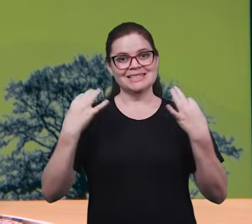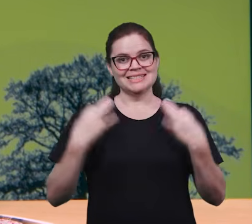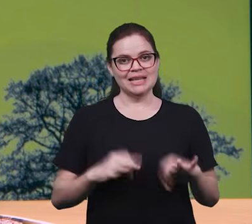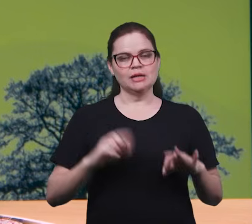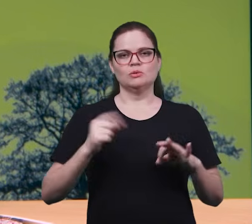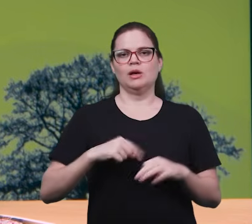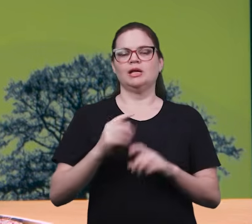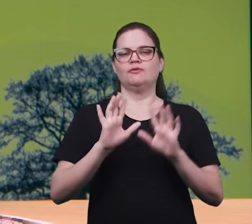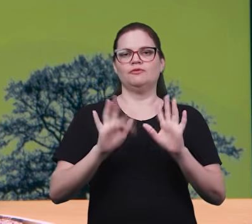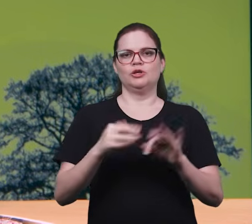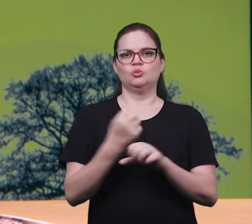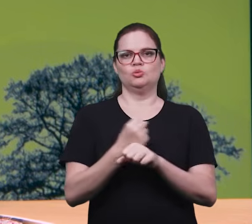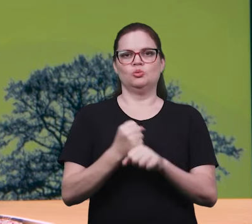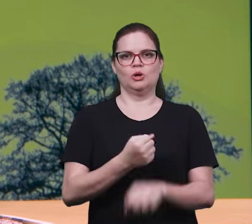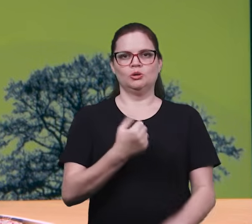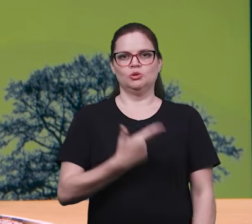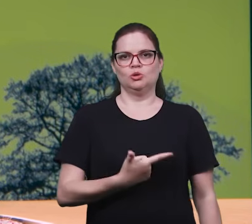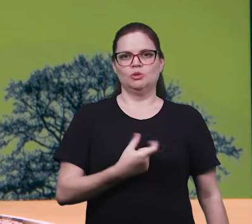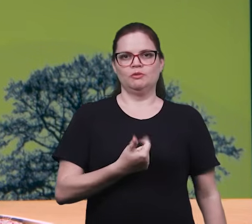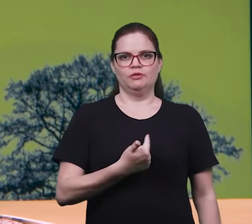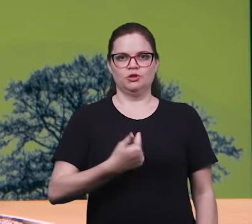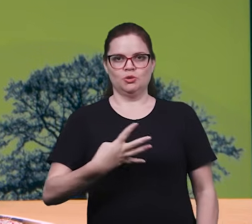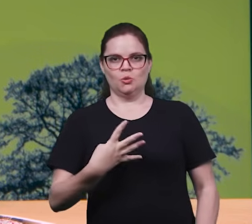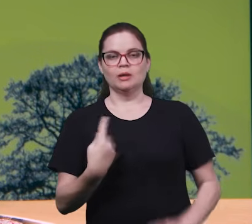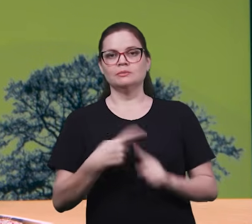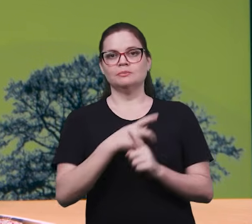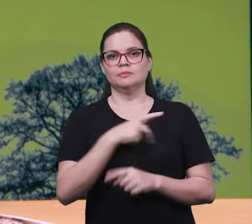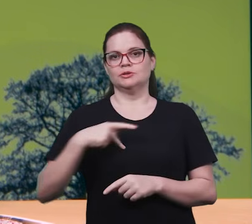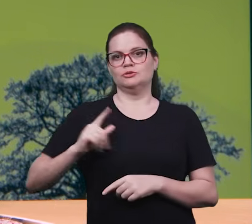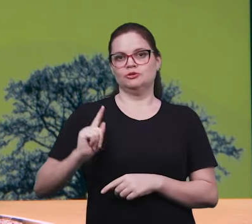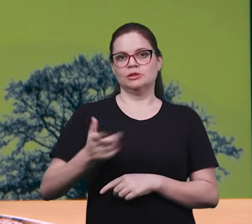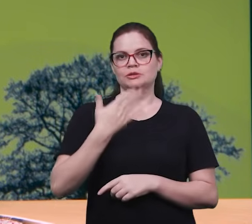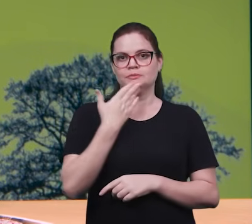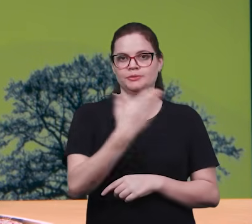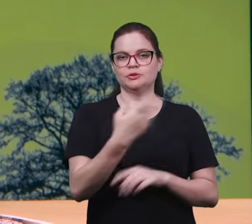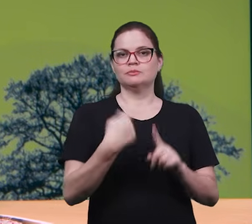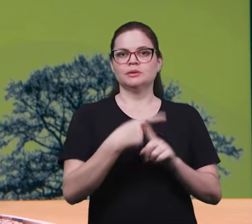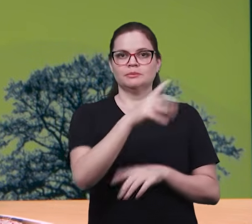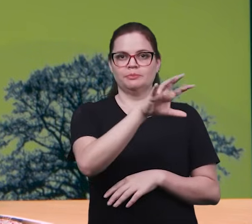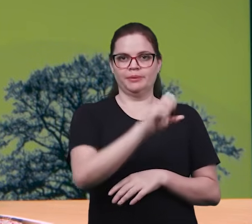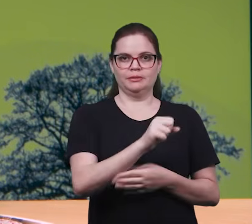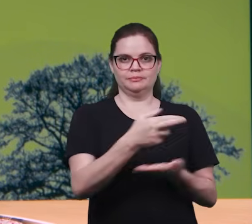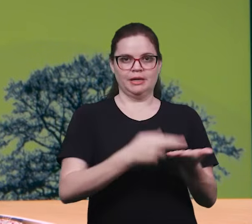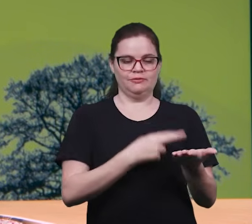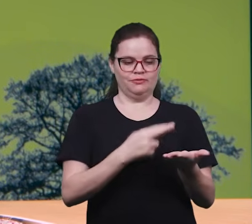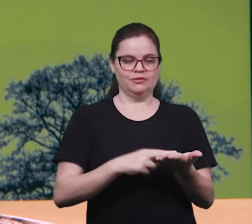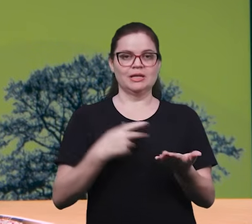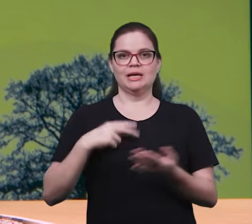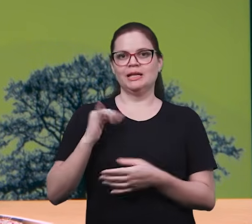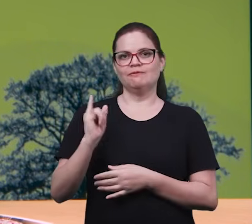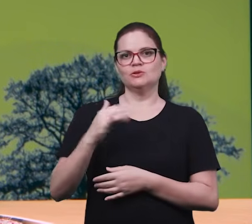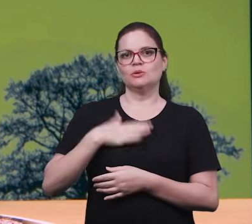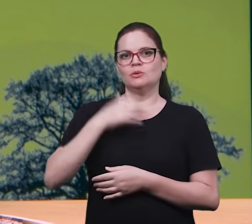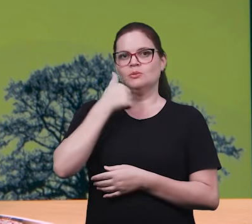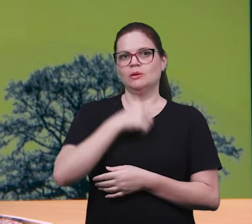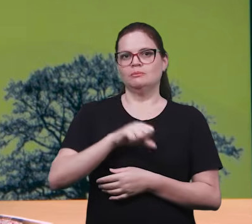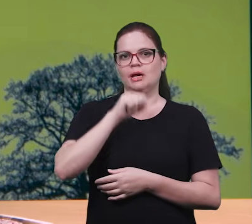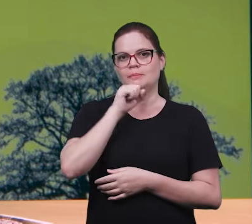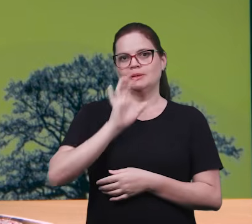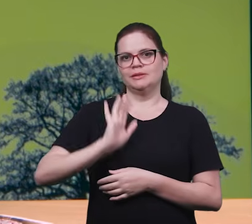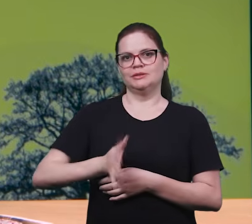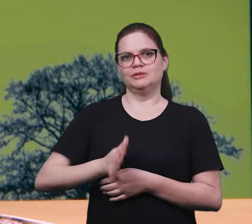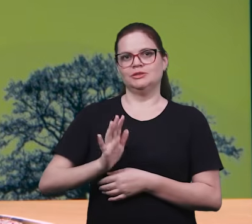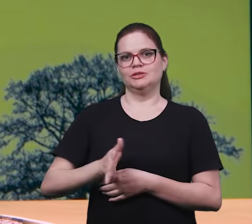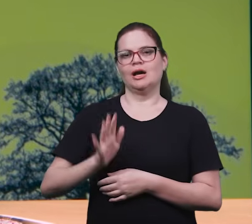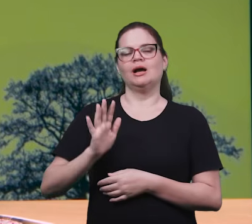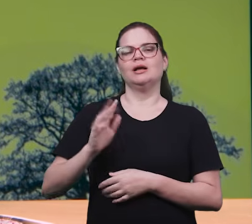das revistas. Assim que ele visualizou a revista, ele falou para minha mãe, que trabalha com ele